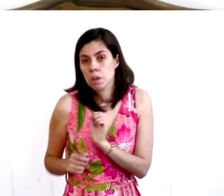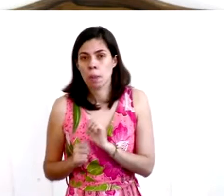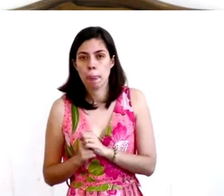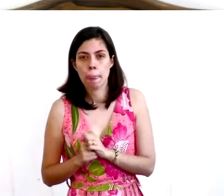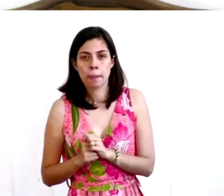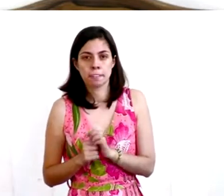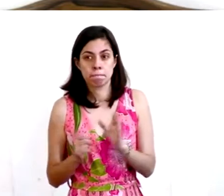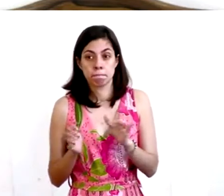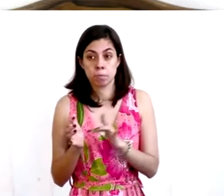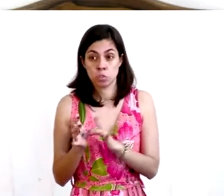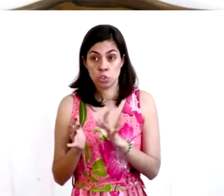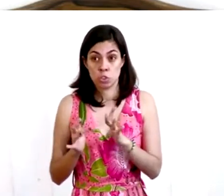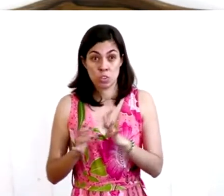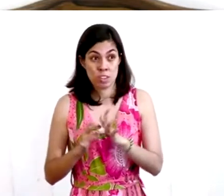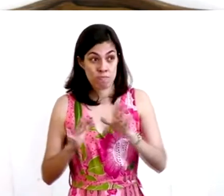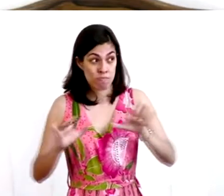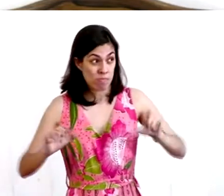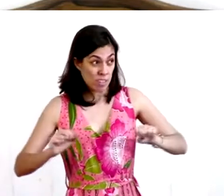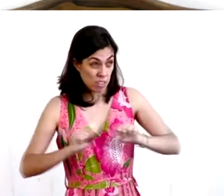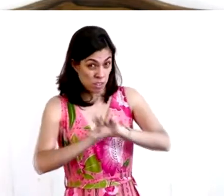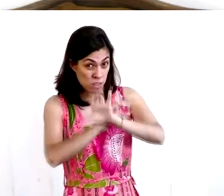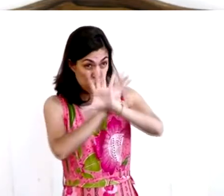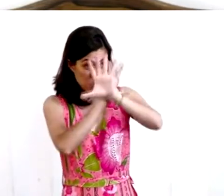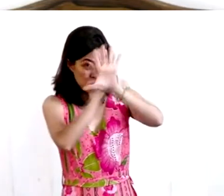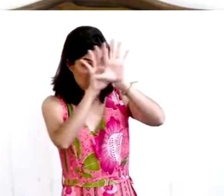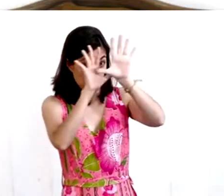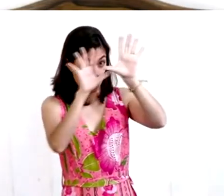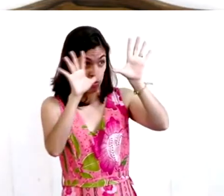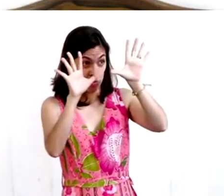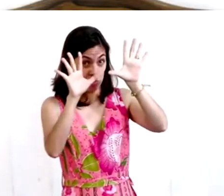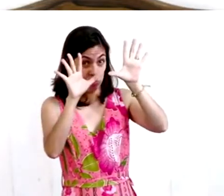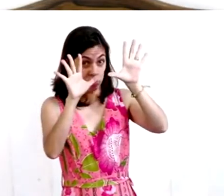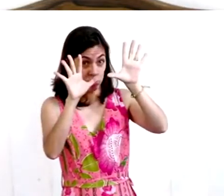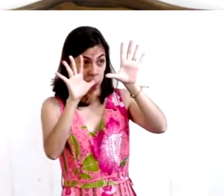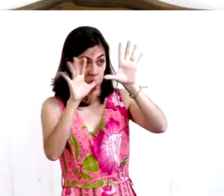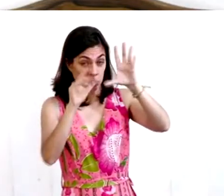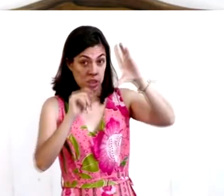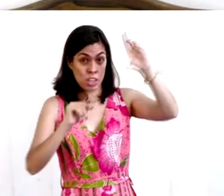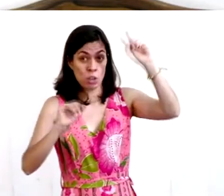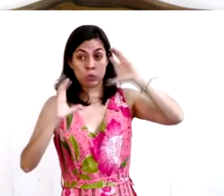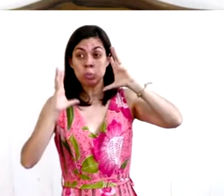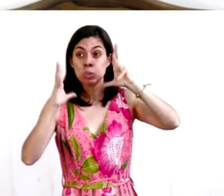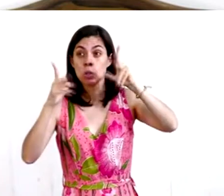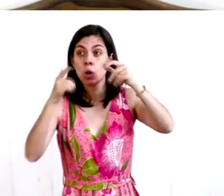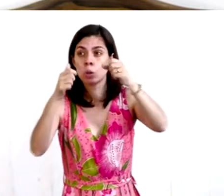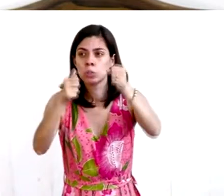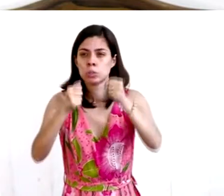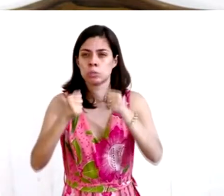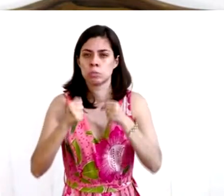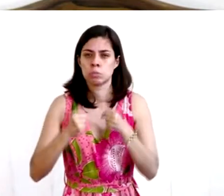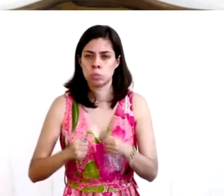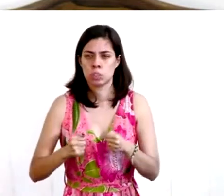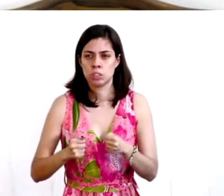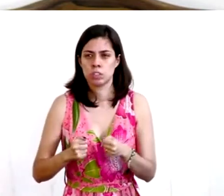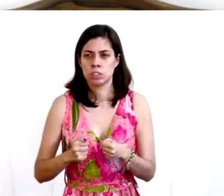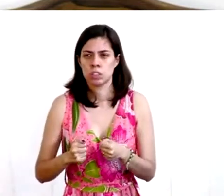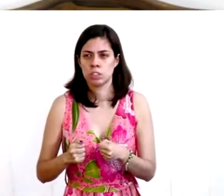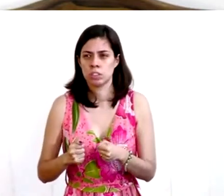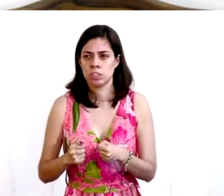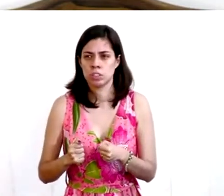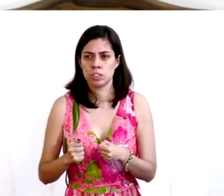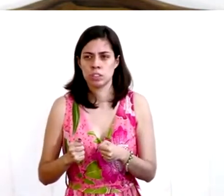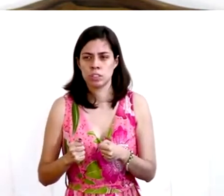é simplesmente o majestoso que está sentado à destra de Deus com um cetro na mão, e ao tocar o